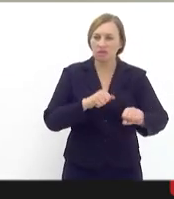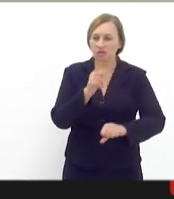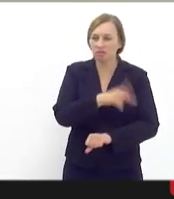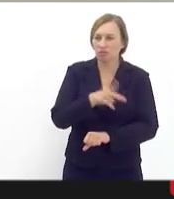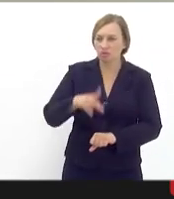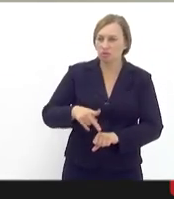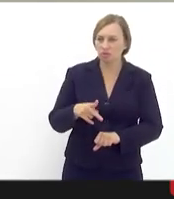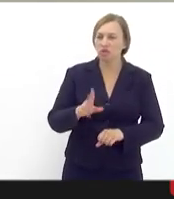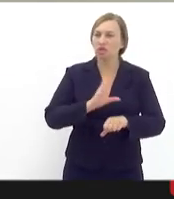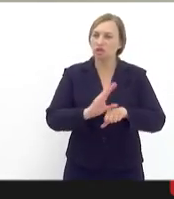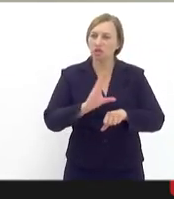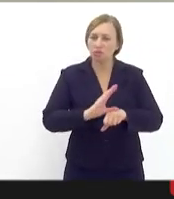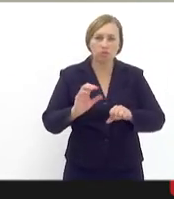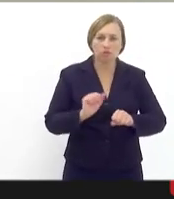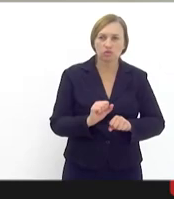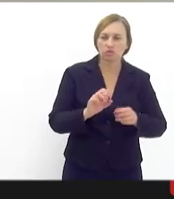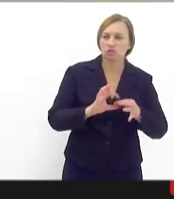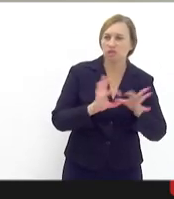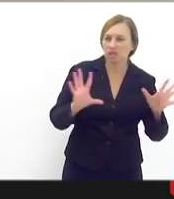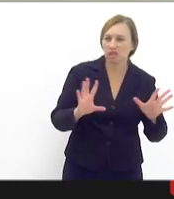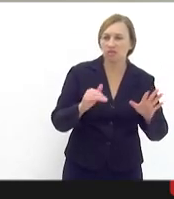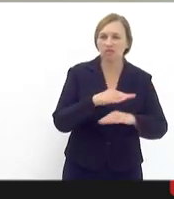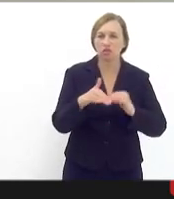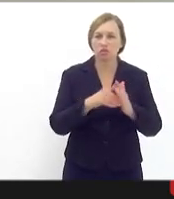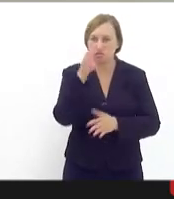tem cursos abertos, todos gratuitos,